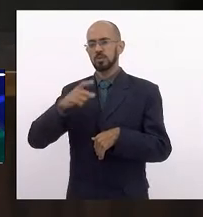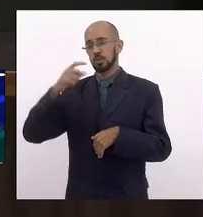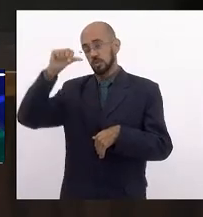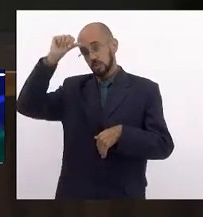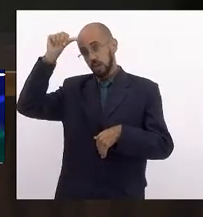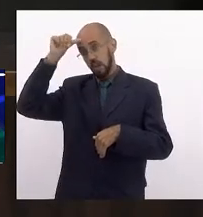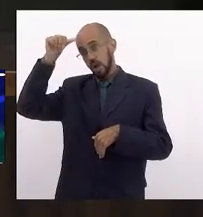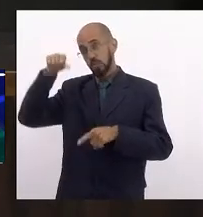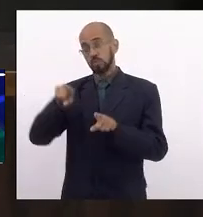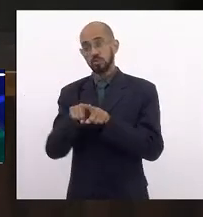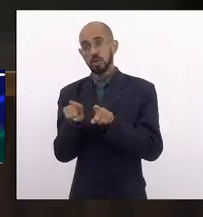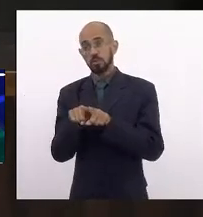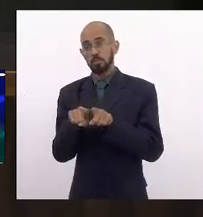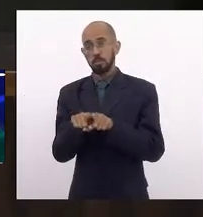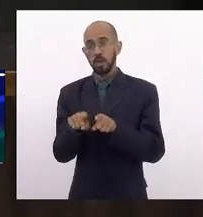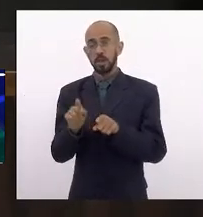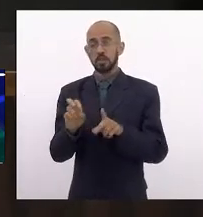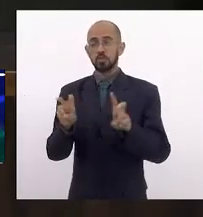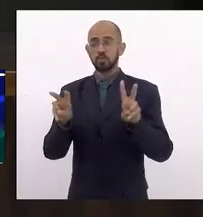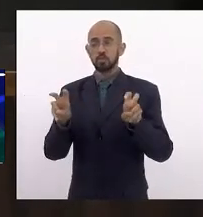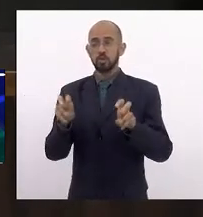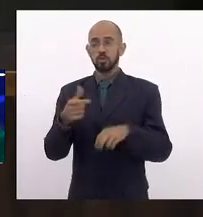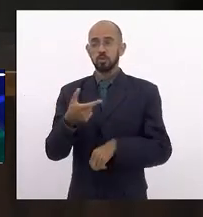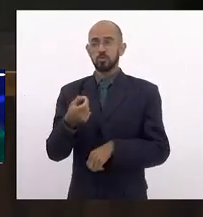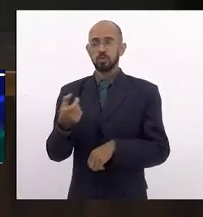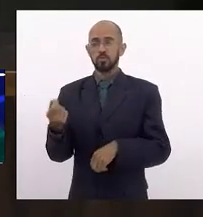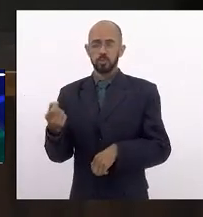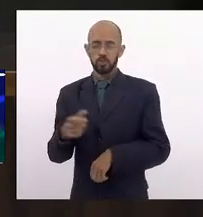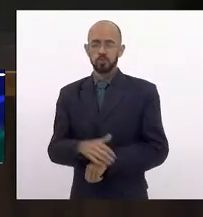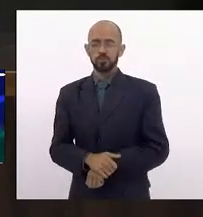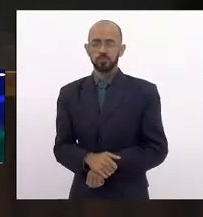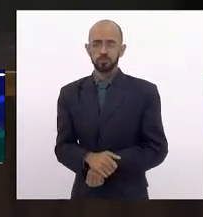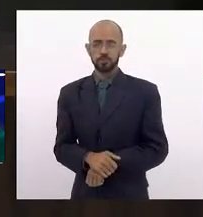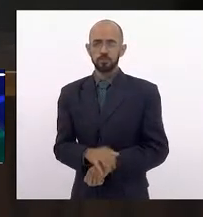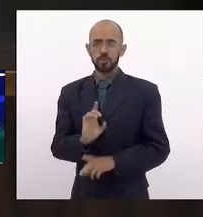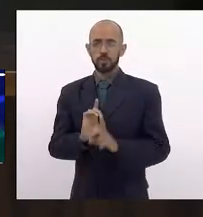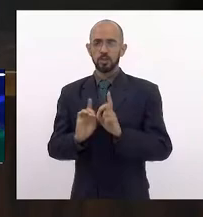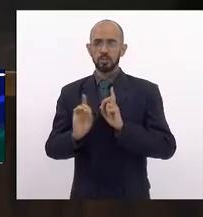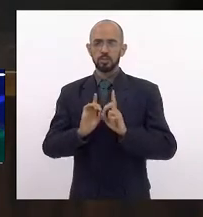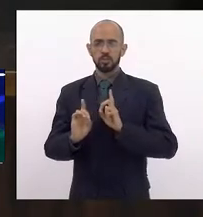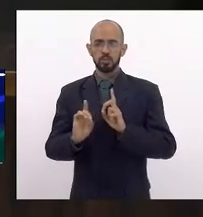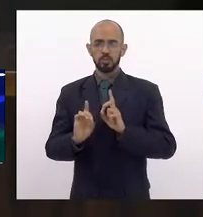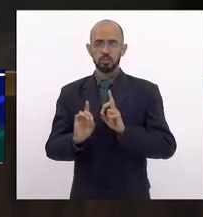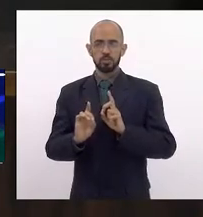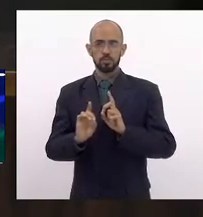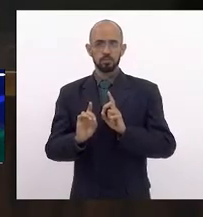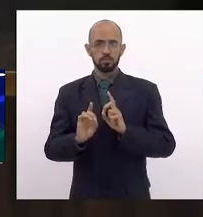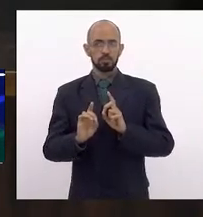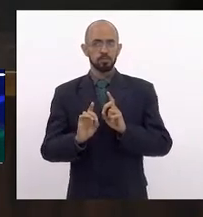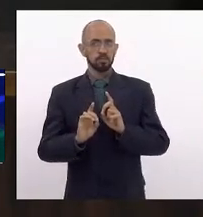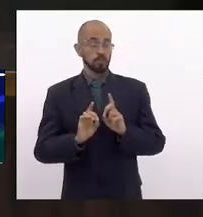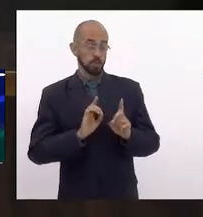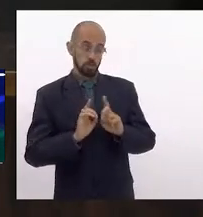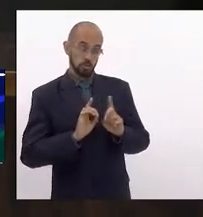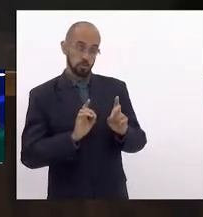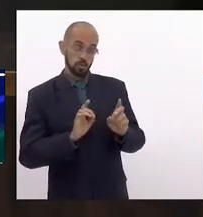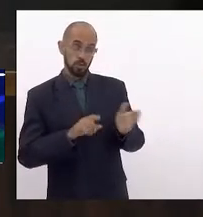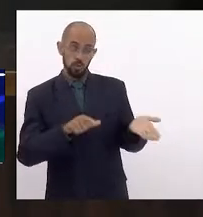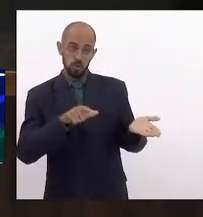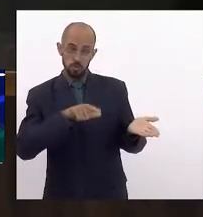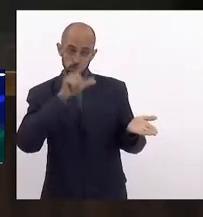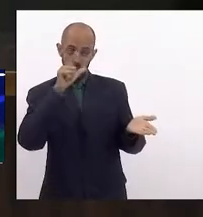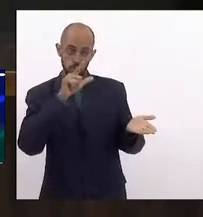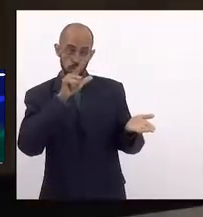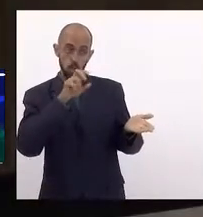31 1220 referente ao exercício financeiro 2020 em discussão para discutir o Deputado Luiz Paulo ou então questão de ordem